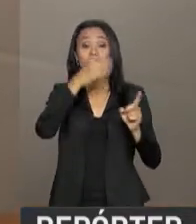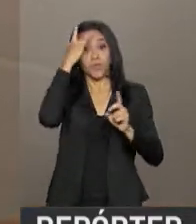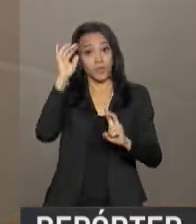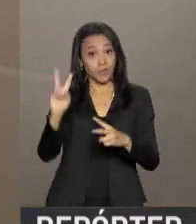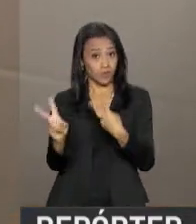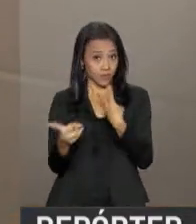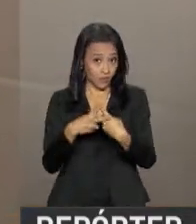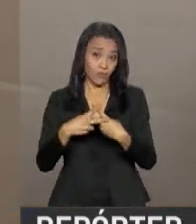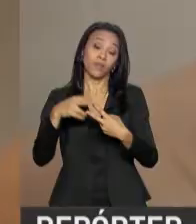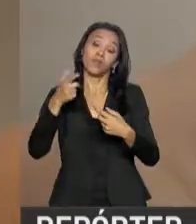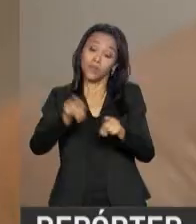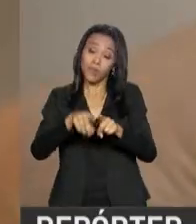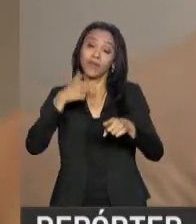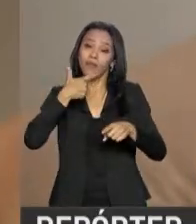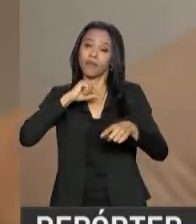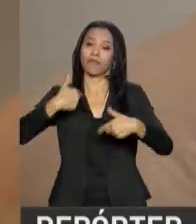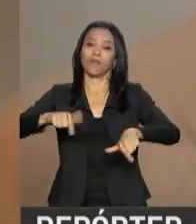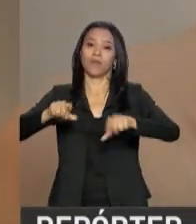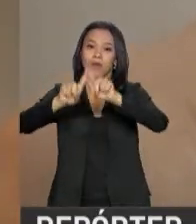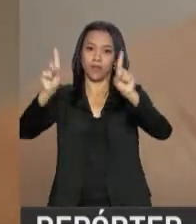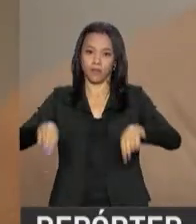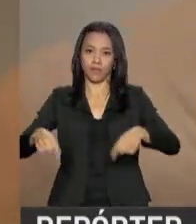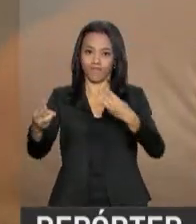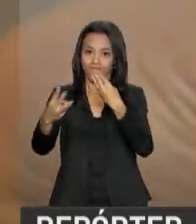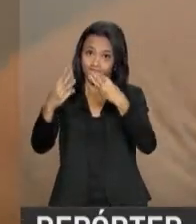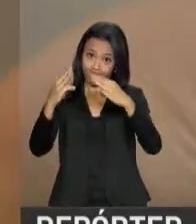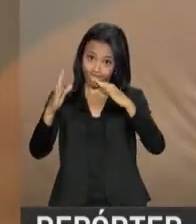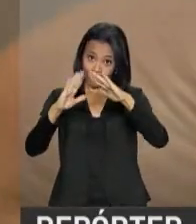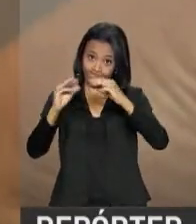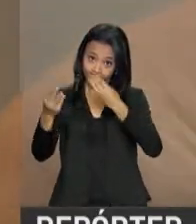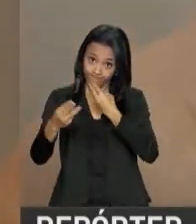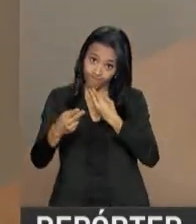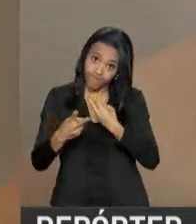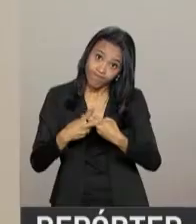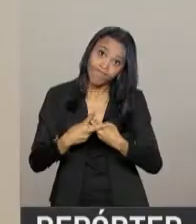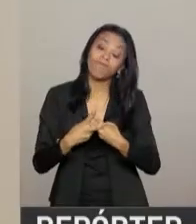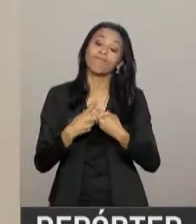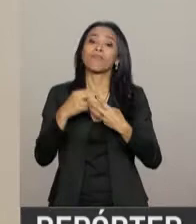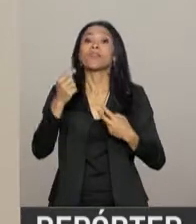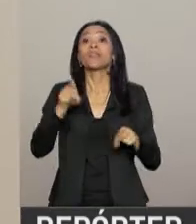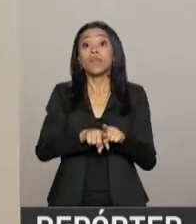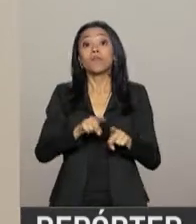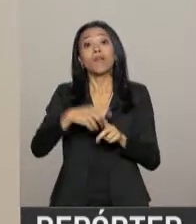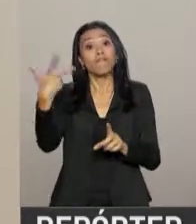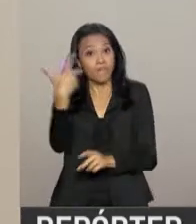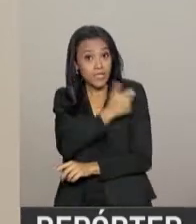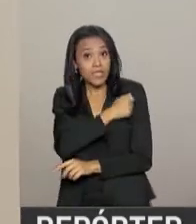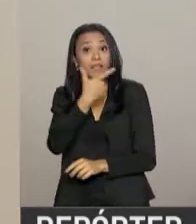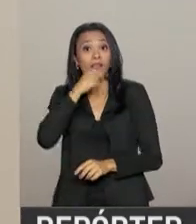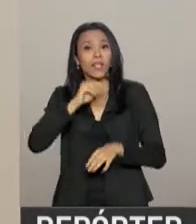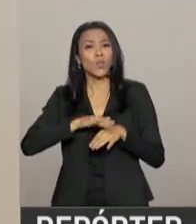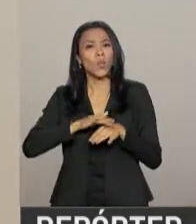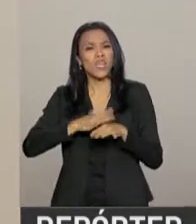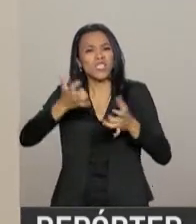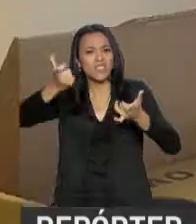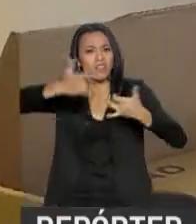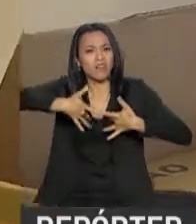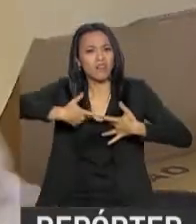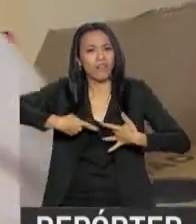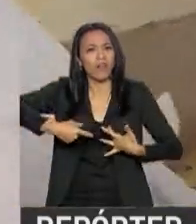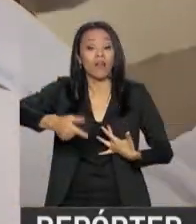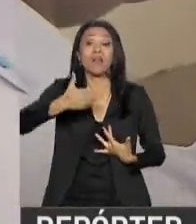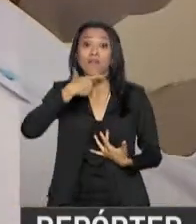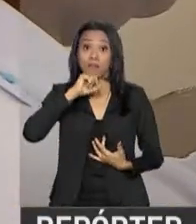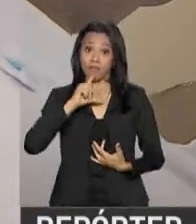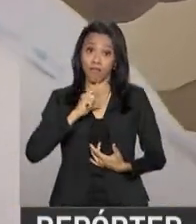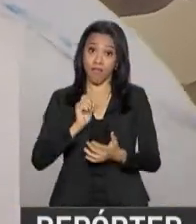pessoas que trabalham nos presídios também deve tomar a vacina quem tem alguma doença crônica pessoas com alergia a ovo não devem